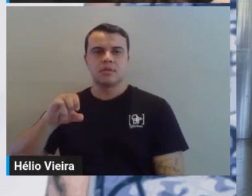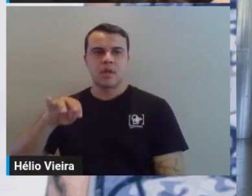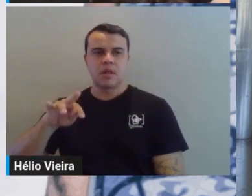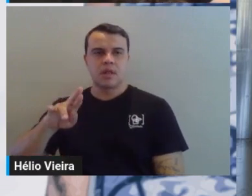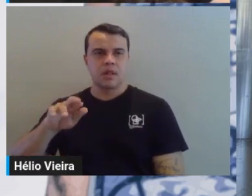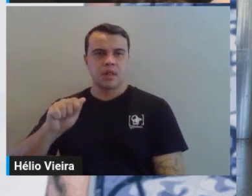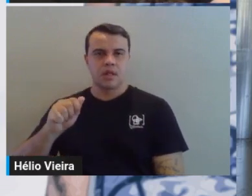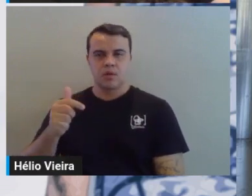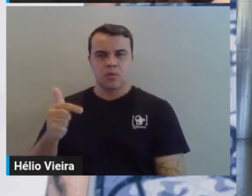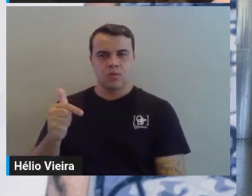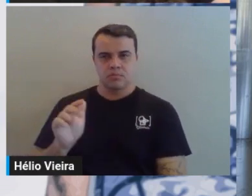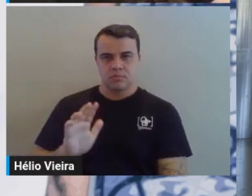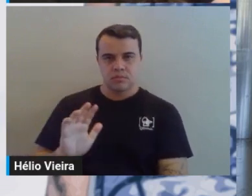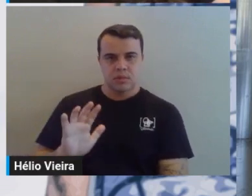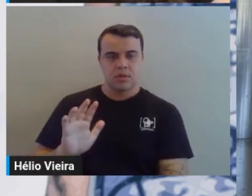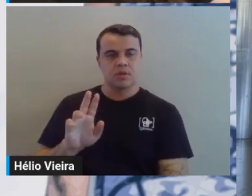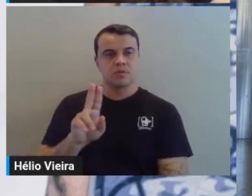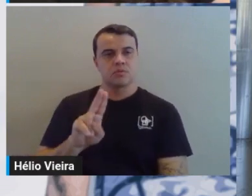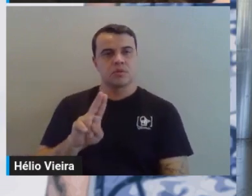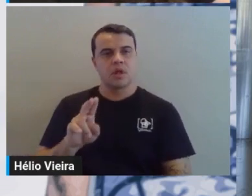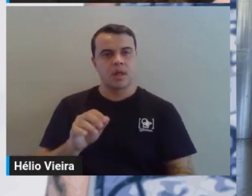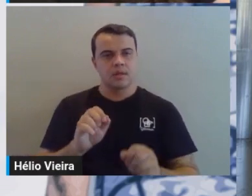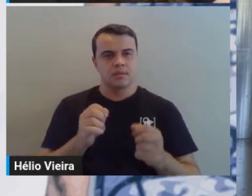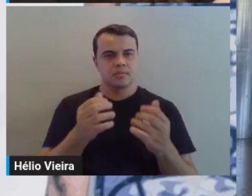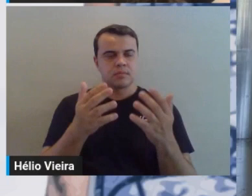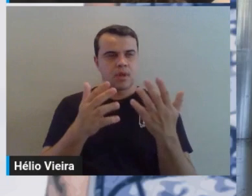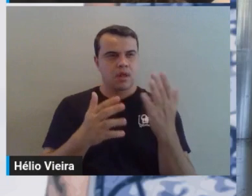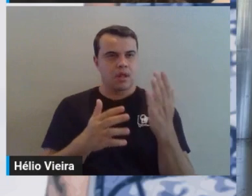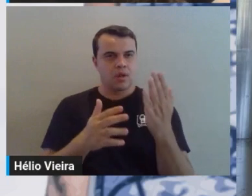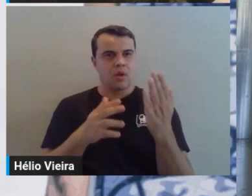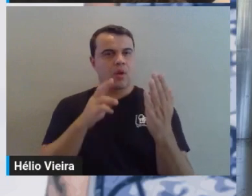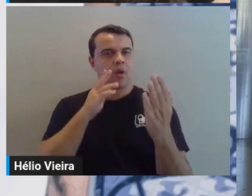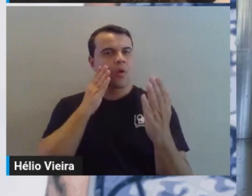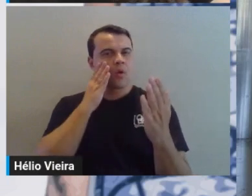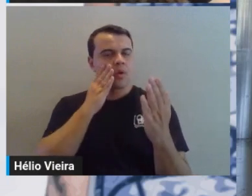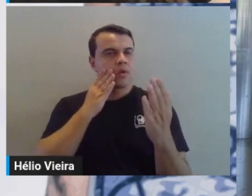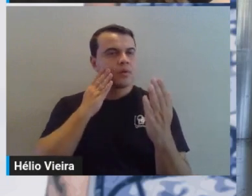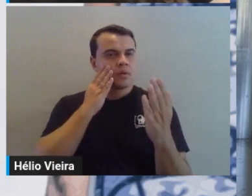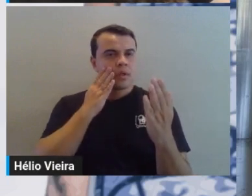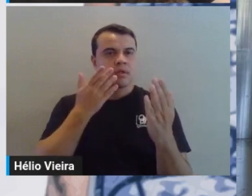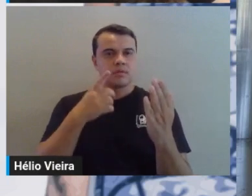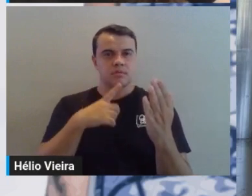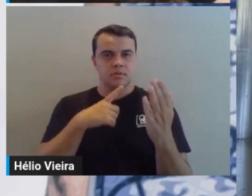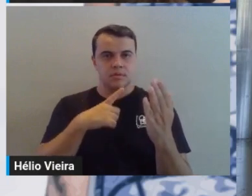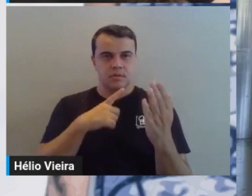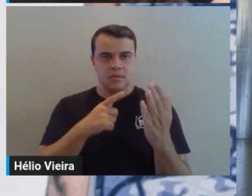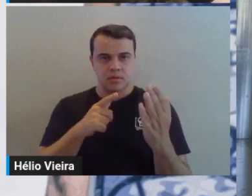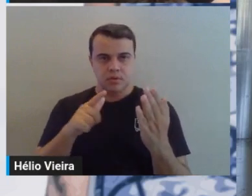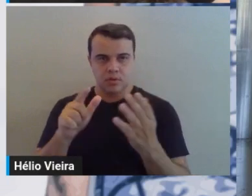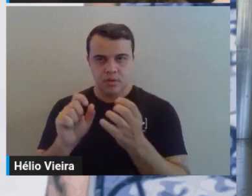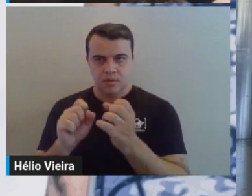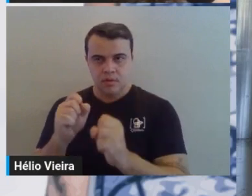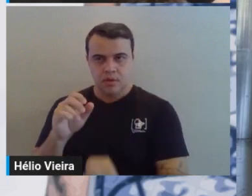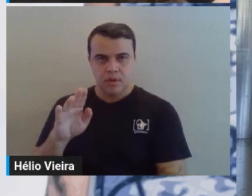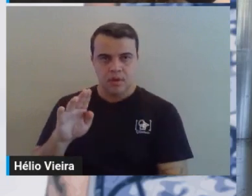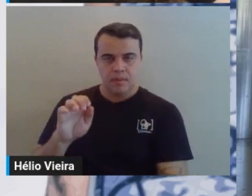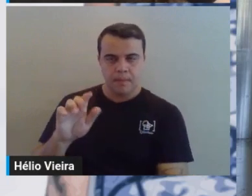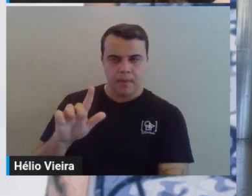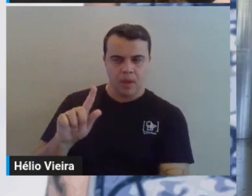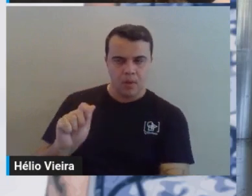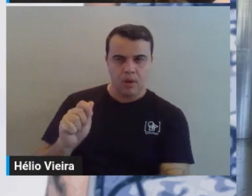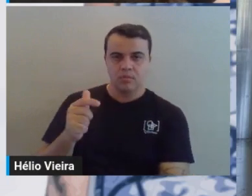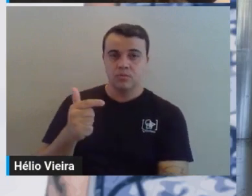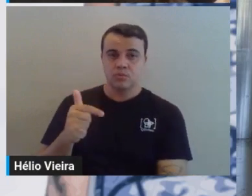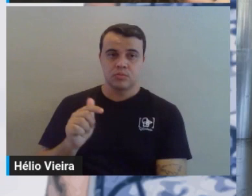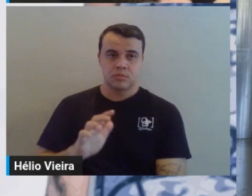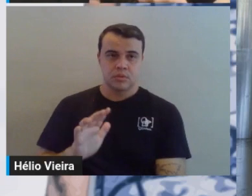não existe mais, os espelhos rosados, né, da cor champanhe, de uma fábrica belga que não existe